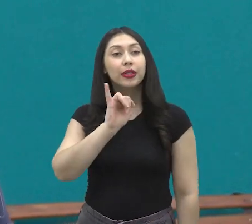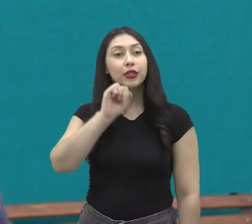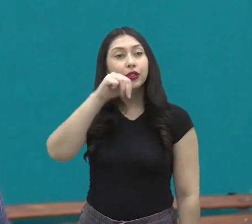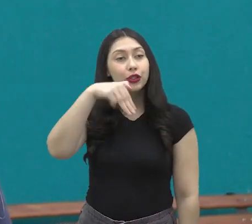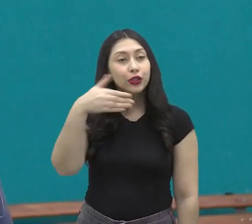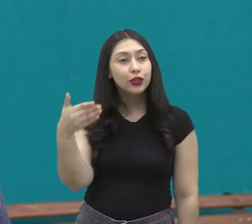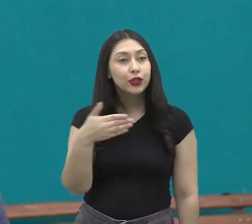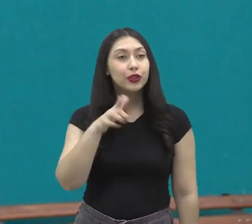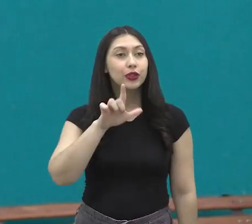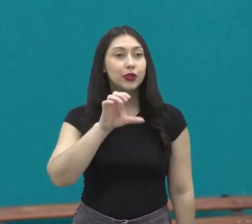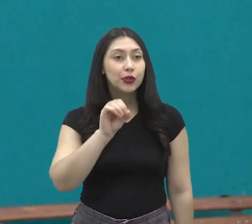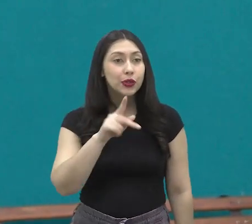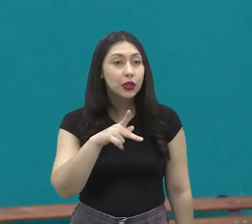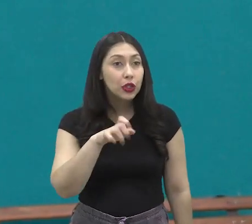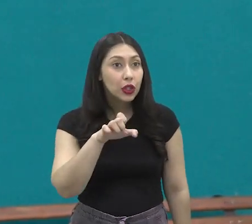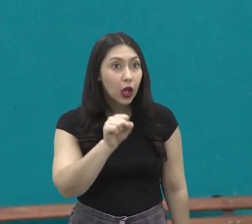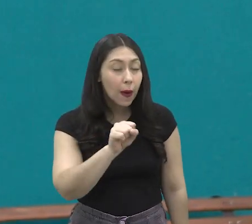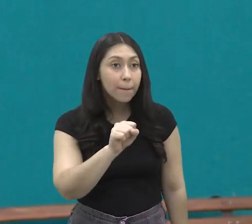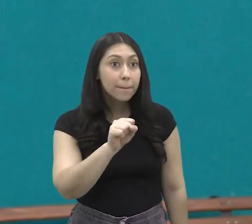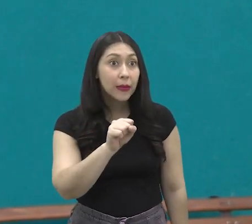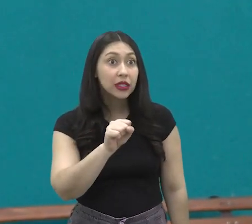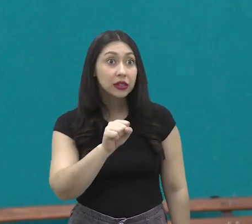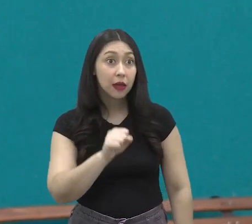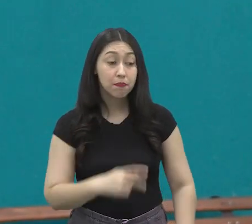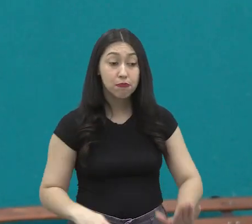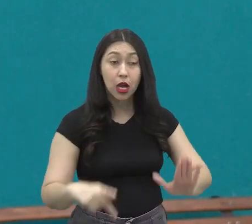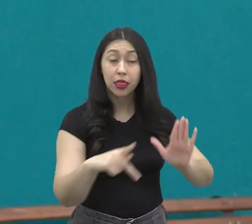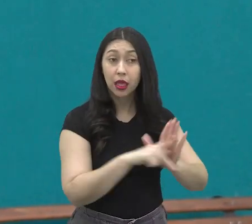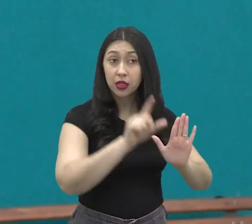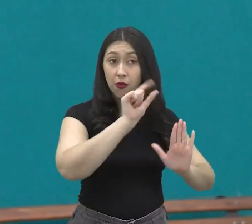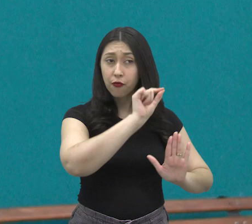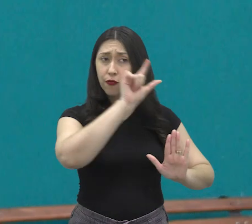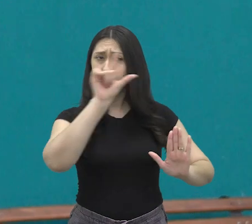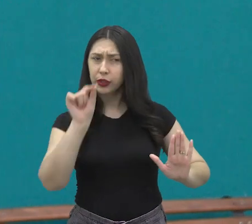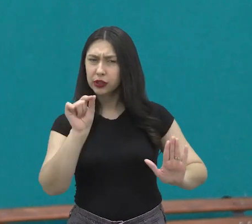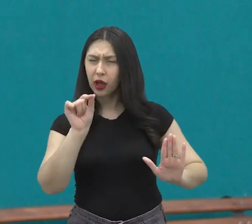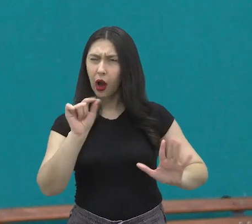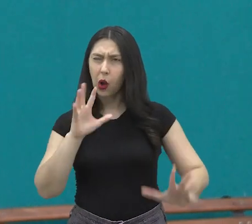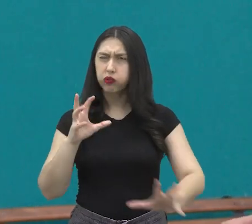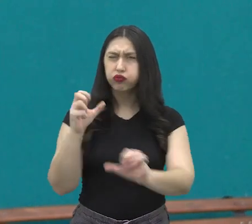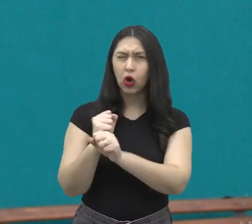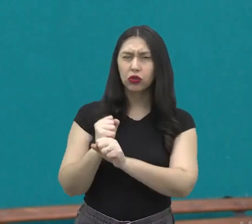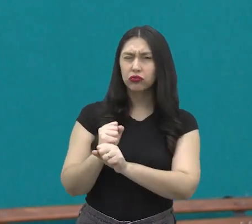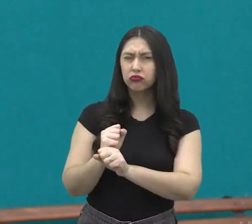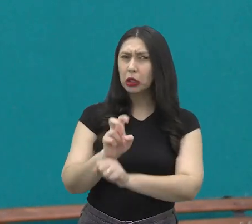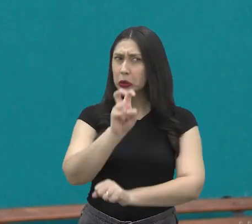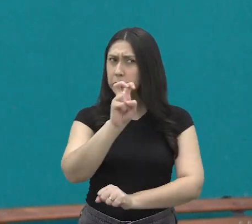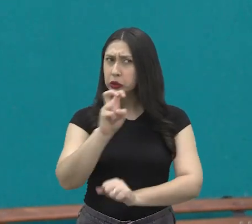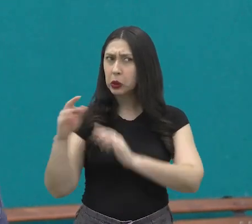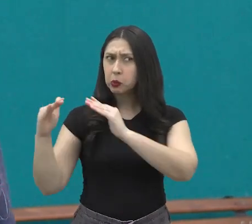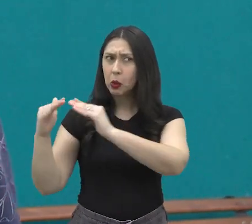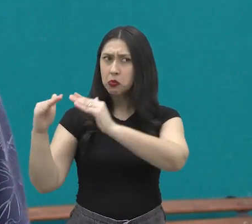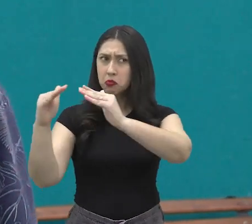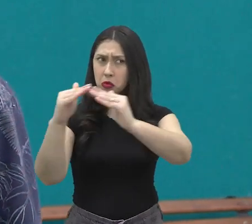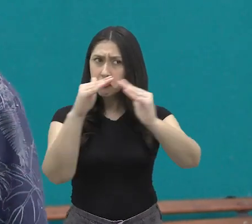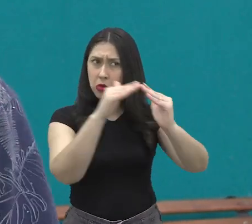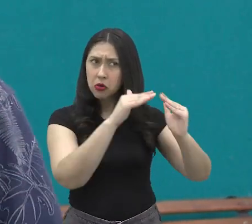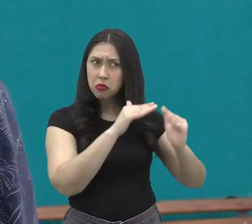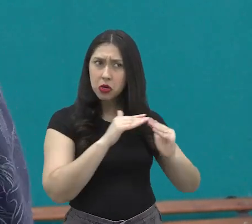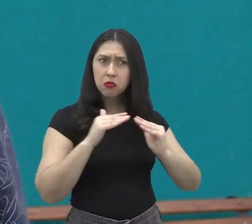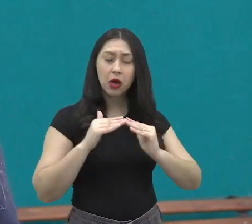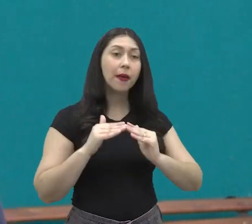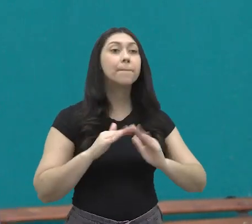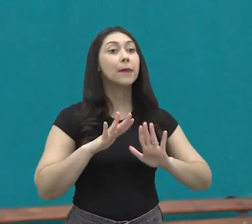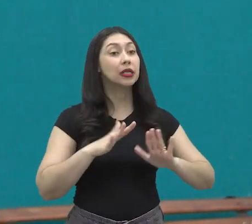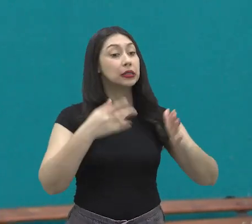das casas que a Fundação oferece, né? São mais ou menos umas 5 casas aqui em São José, né? E particularmente